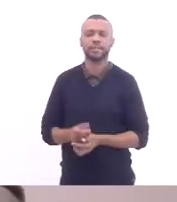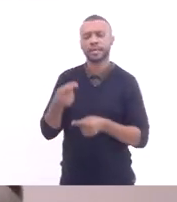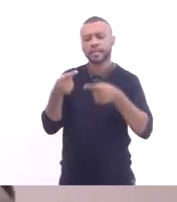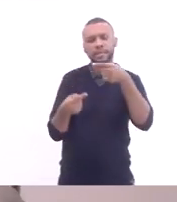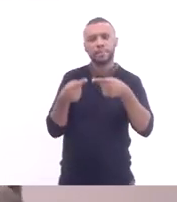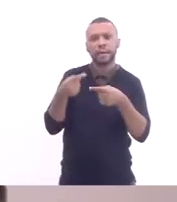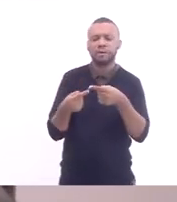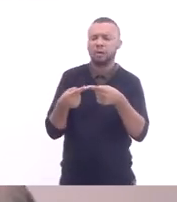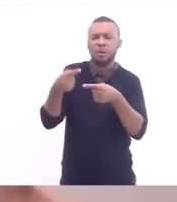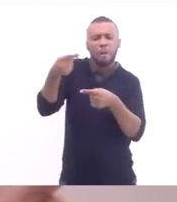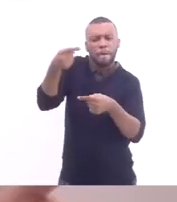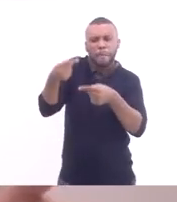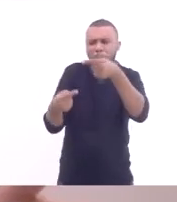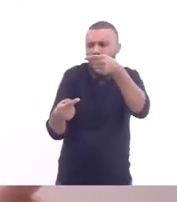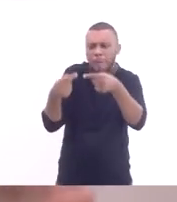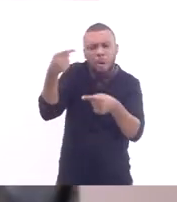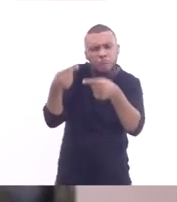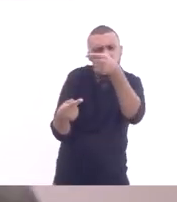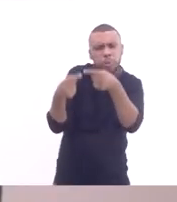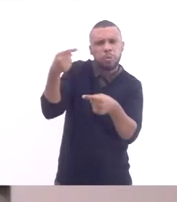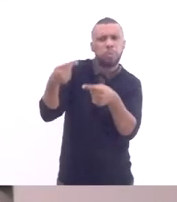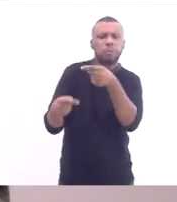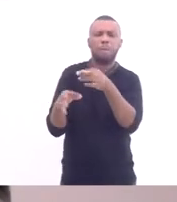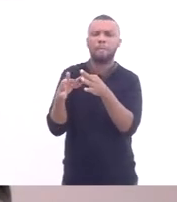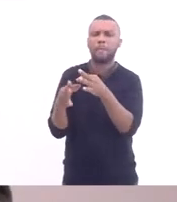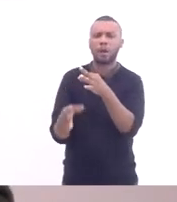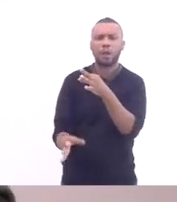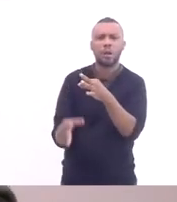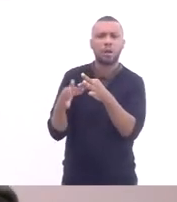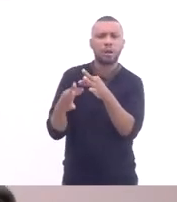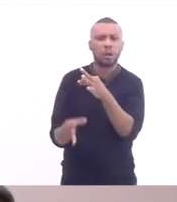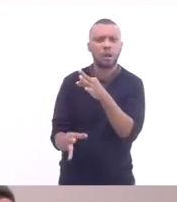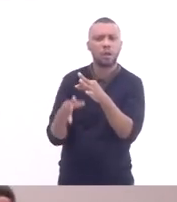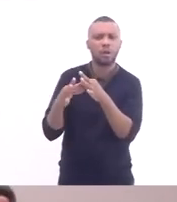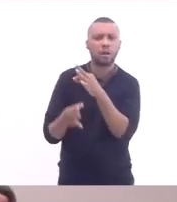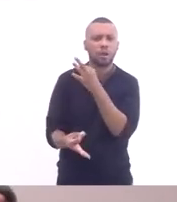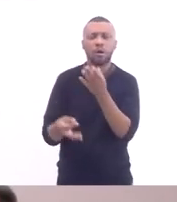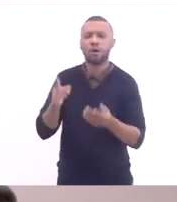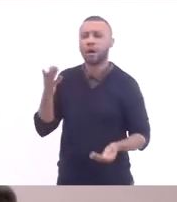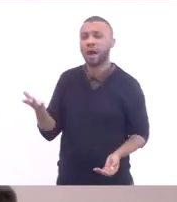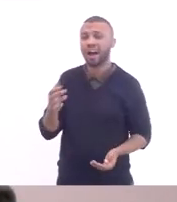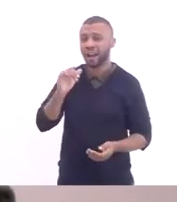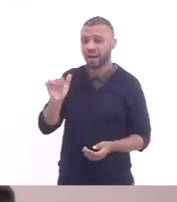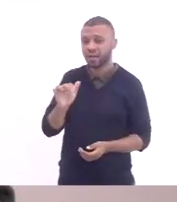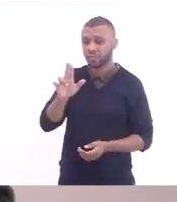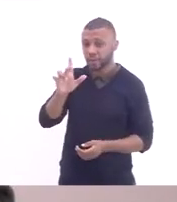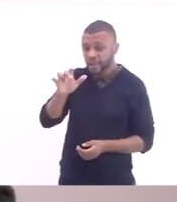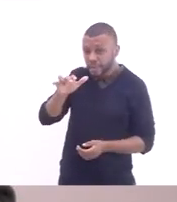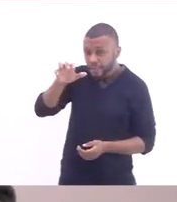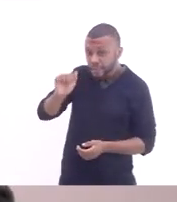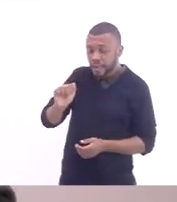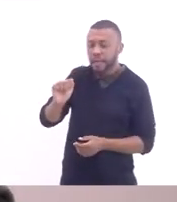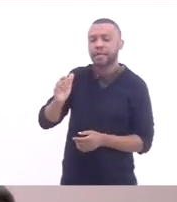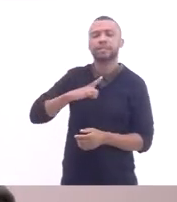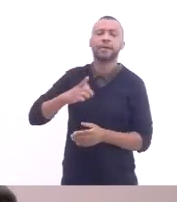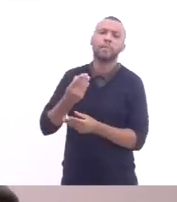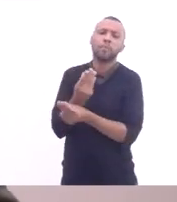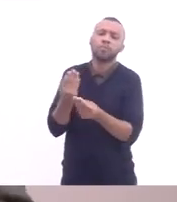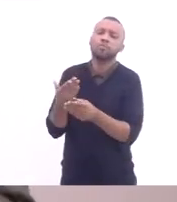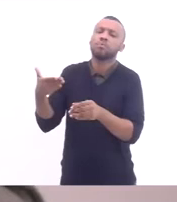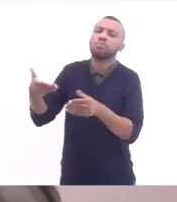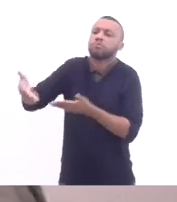sendo acalorado ao longo das discussões, Liliane, que participava muito comigo na época. Nós